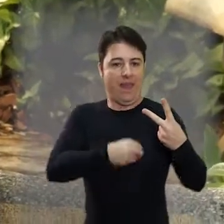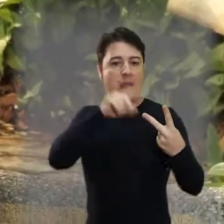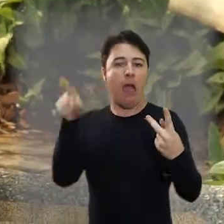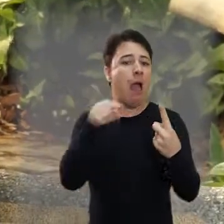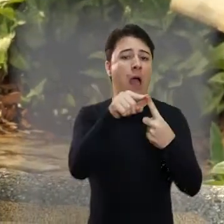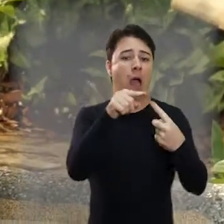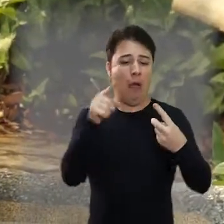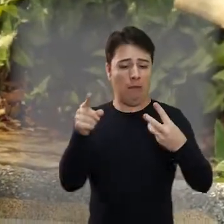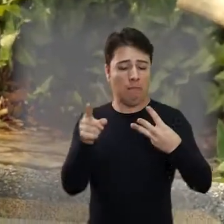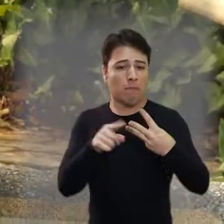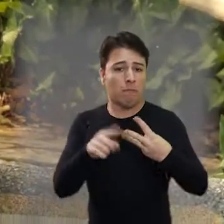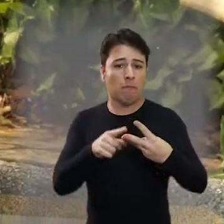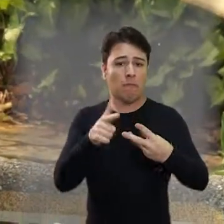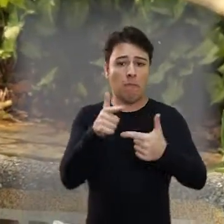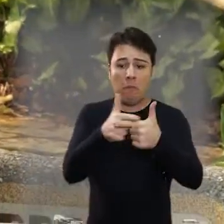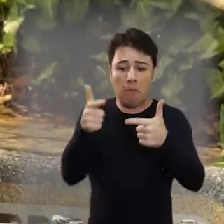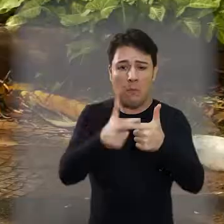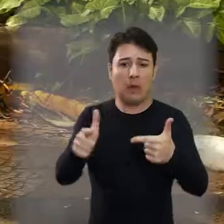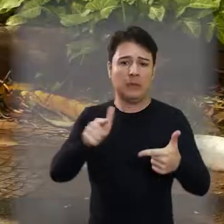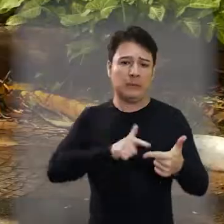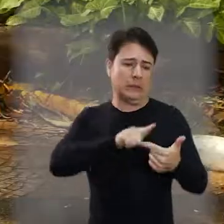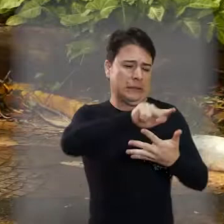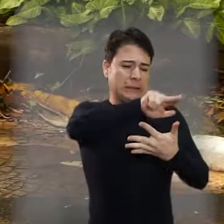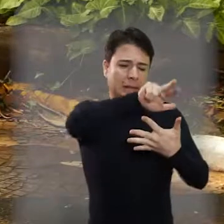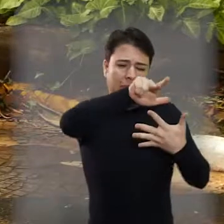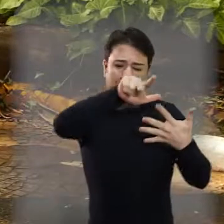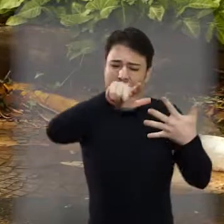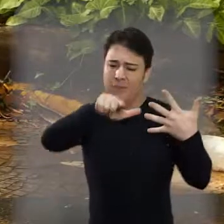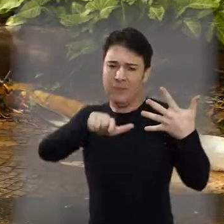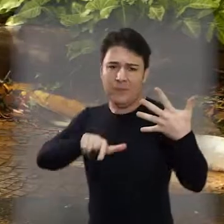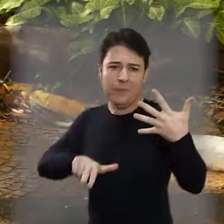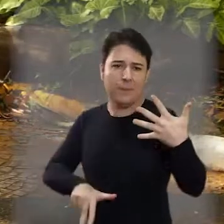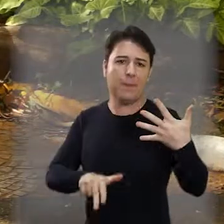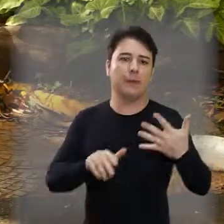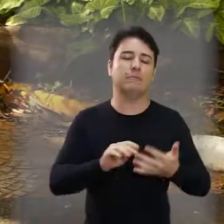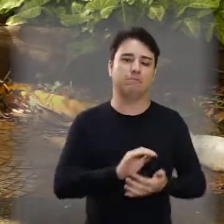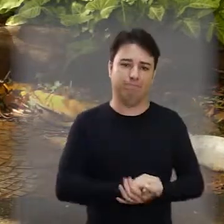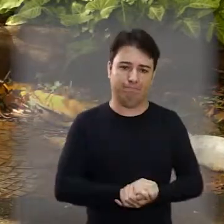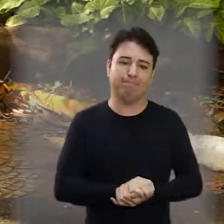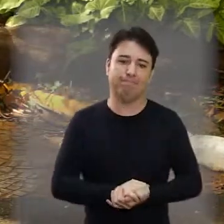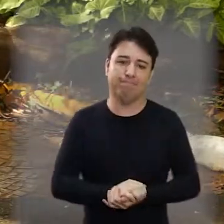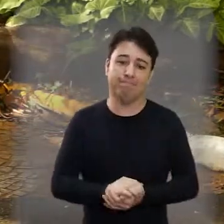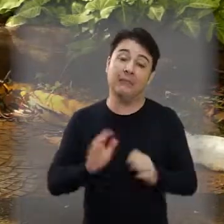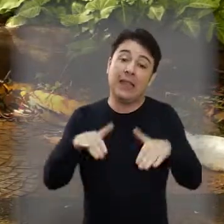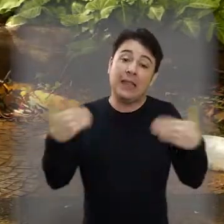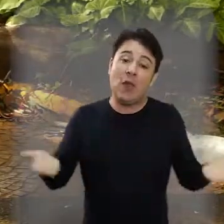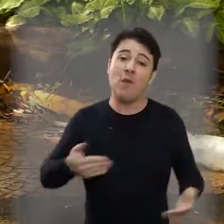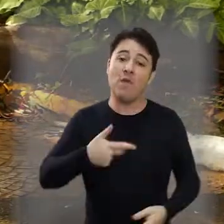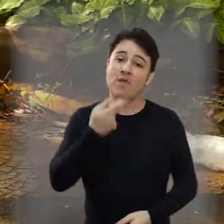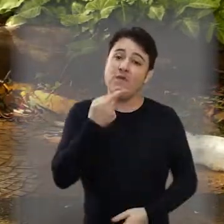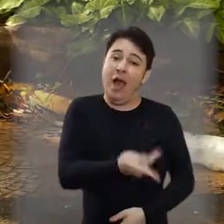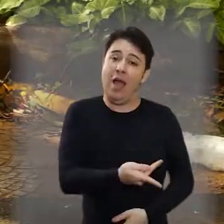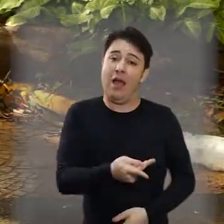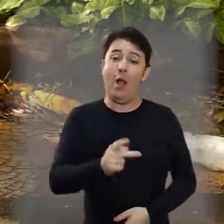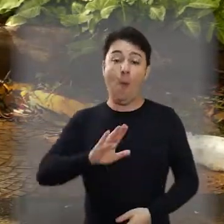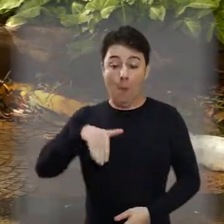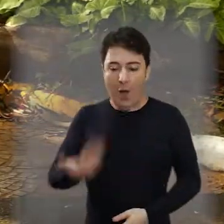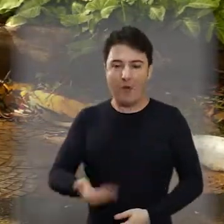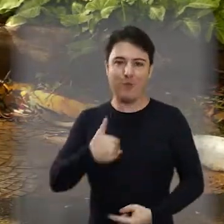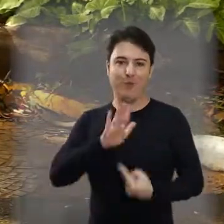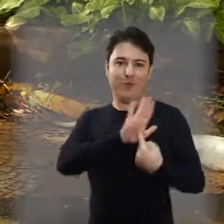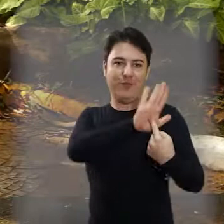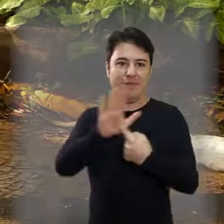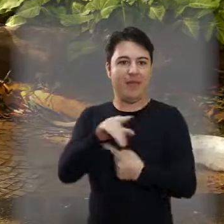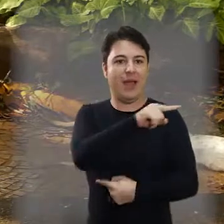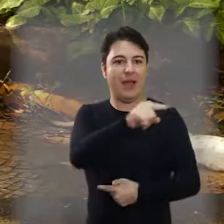a sua meta de vida, sobre os problemas que possam aparecer nas nossas vidas. Então, eu costumo dizer